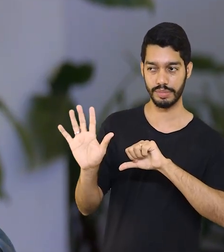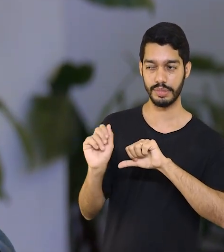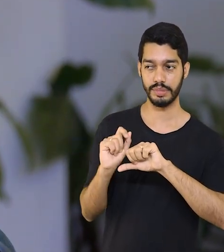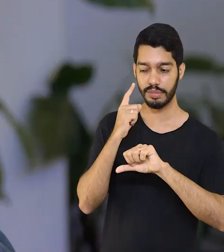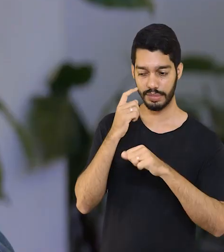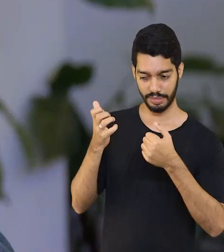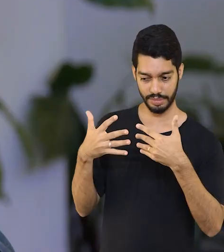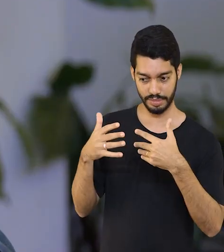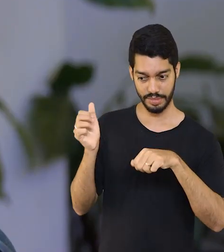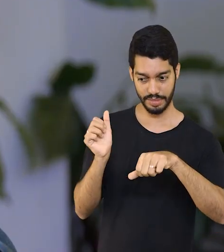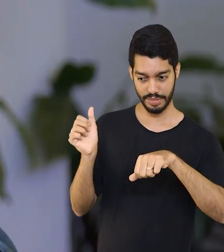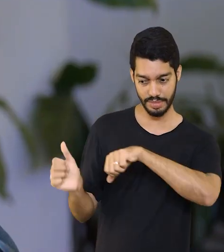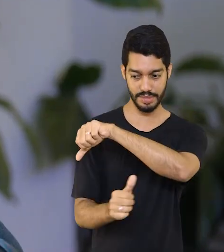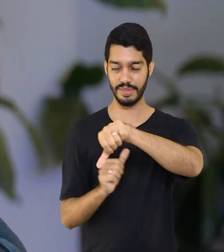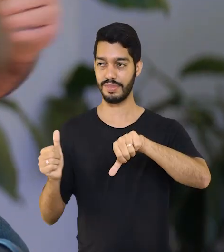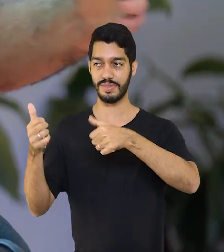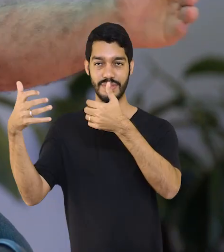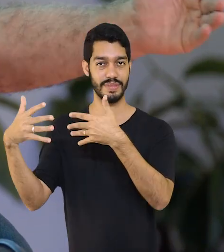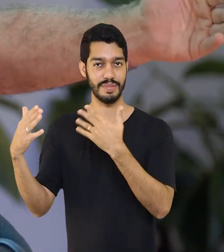para Tijuca, você tem que contratar uma metáfora.